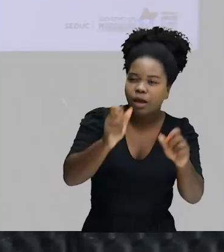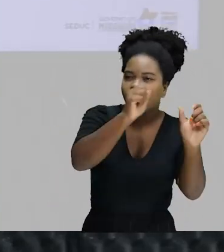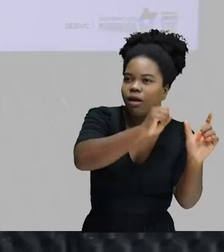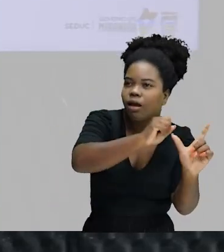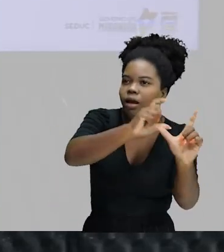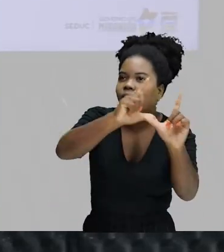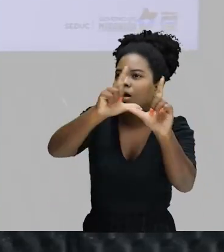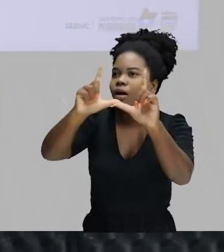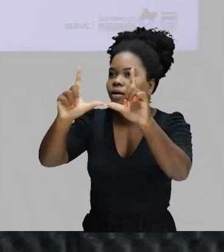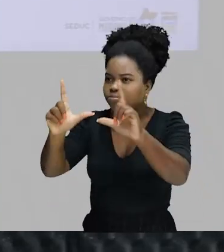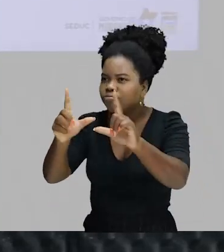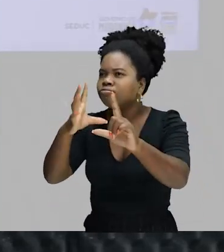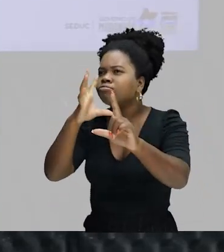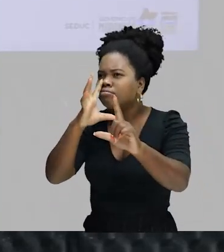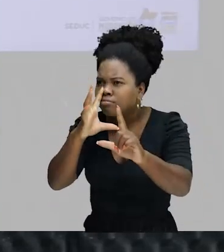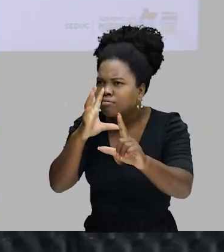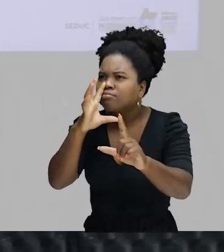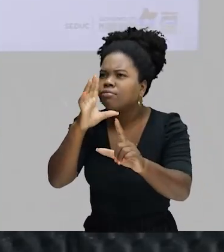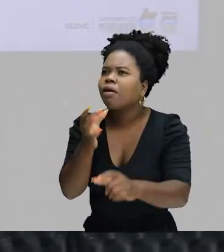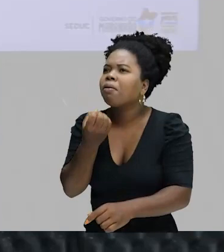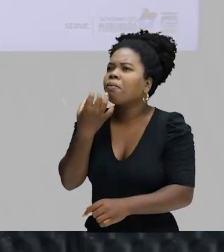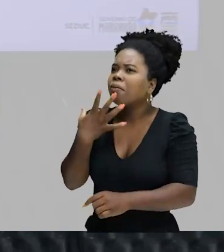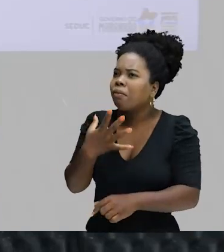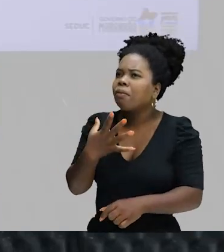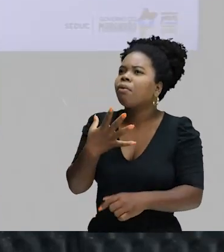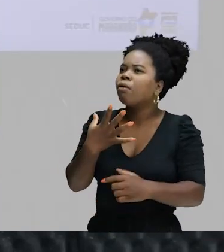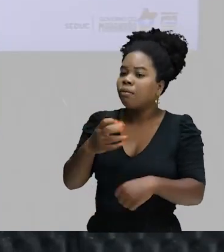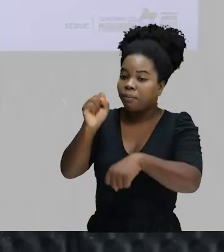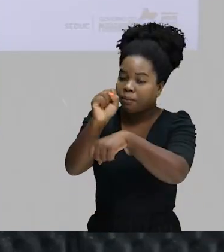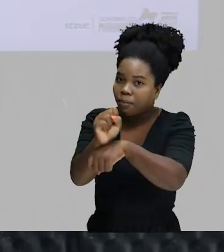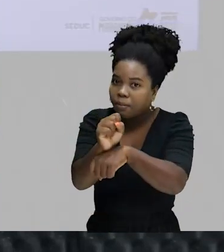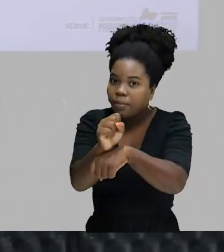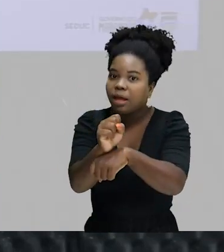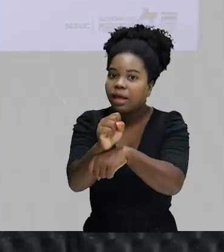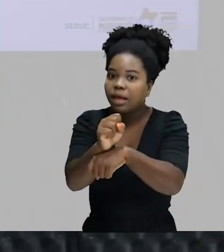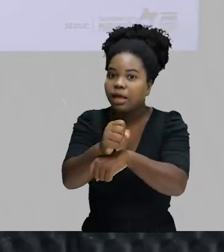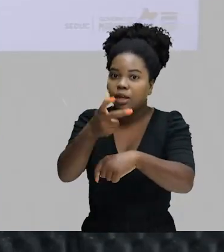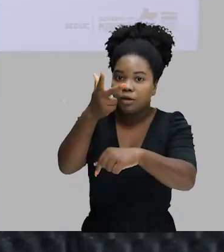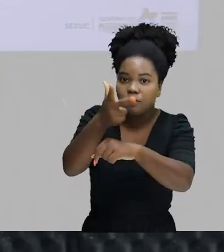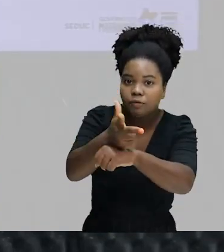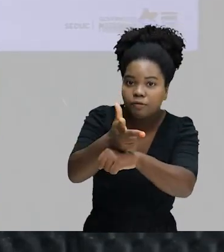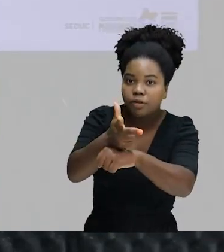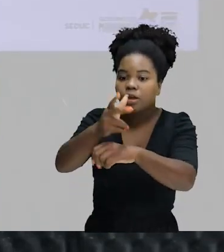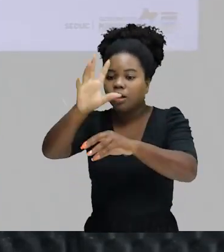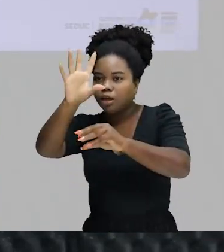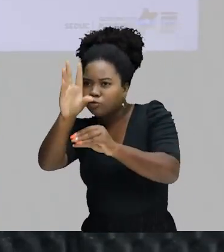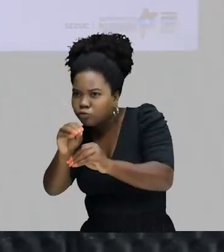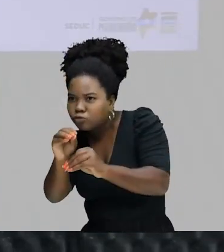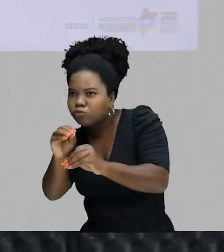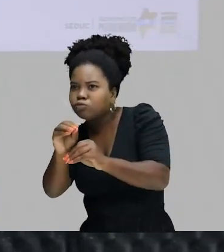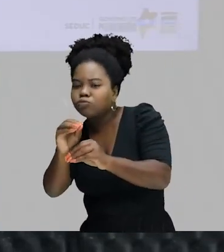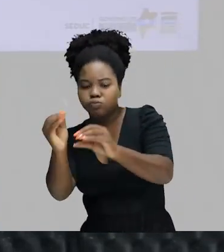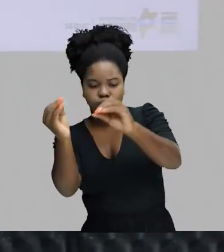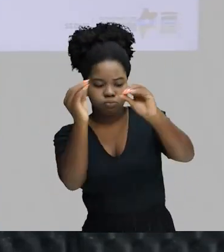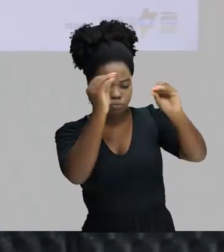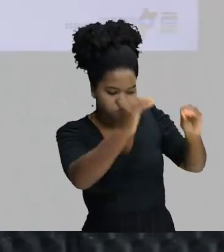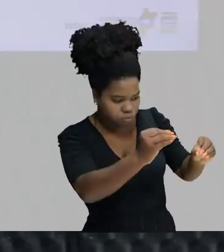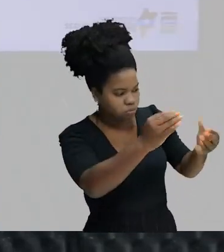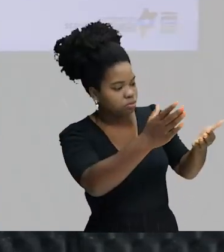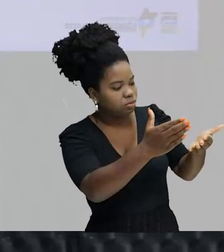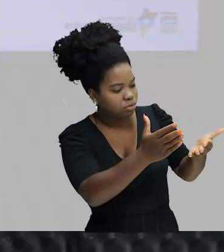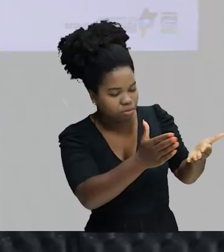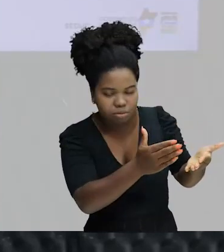tela, aquele gráfico, aquela figura, aquela questão chamar a sua atenção, printa, passa essa informação para o